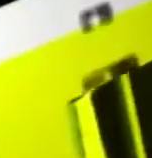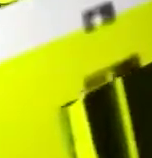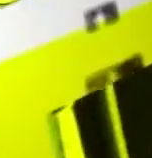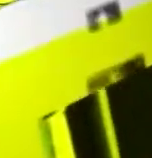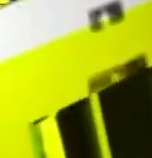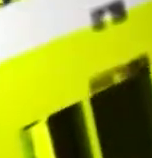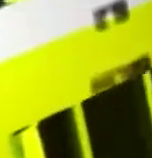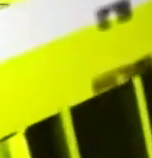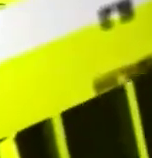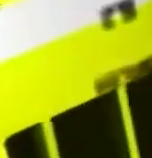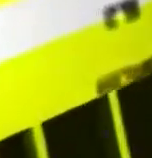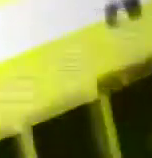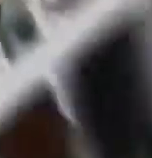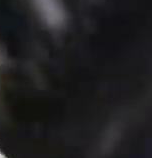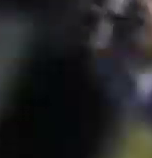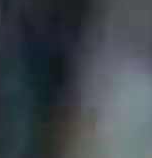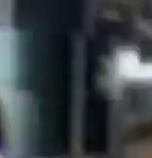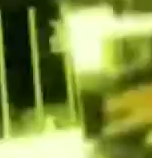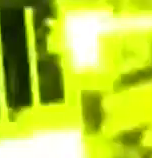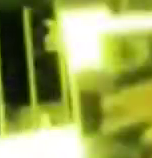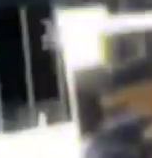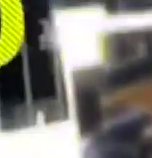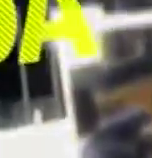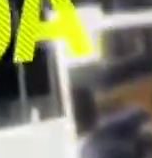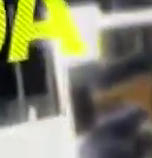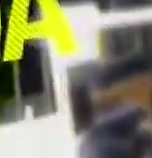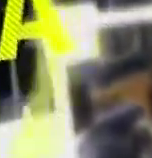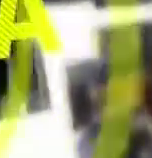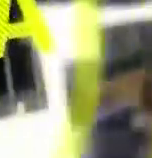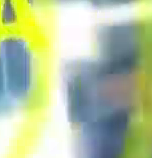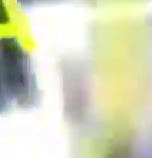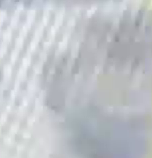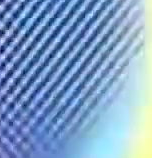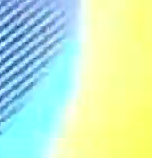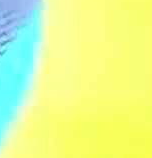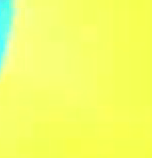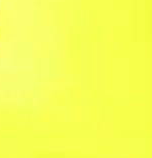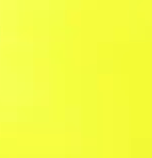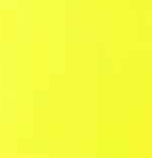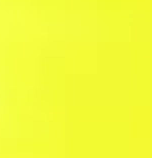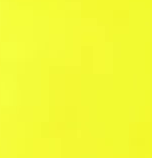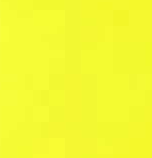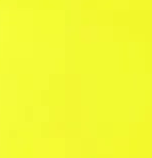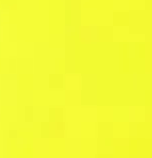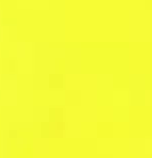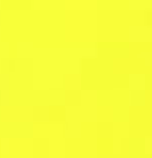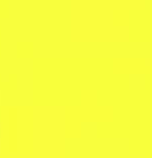Um segundo encaminhamento. Ministério de Santos, no meu estado de São Paulo.